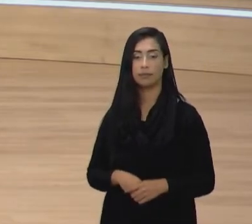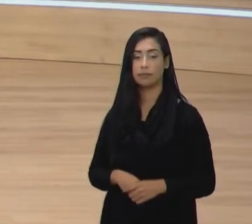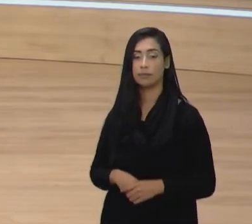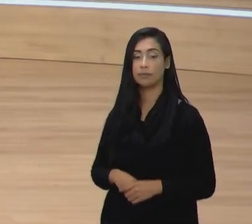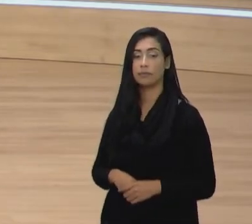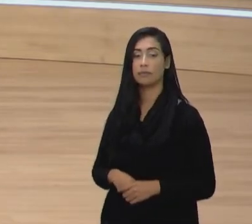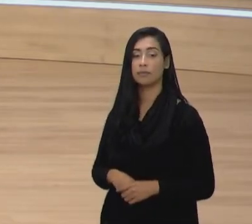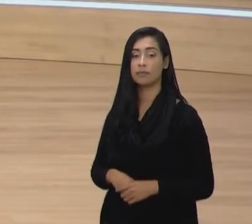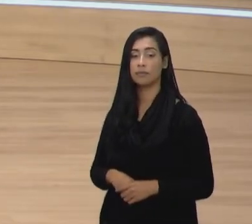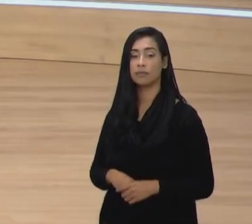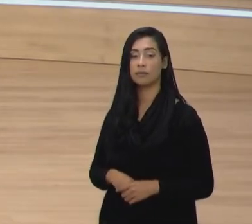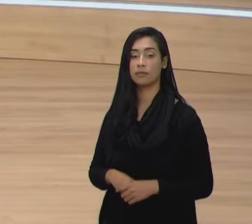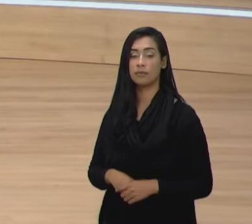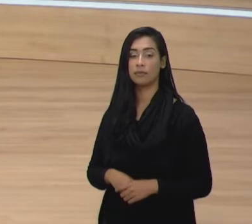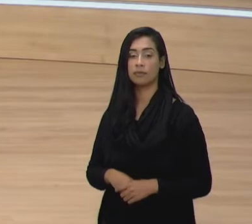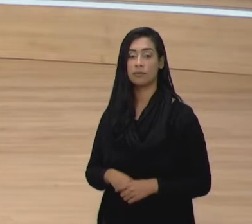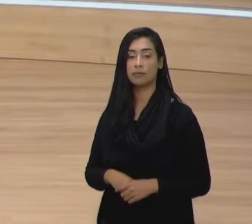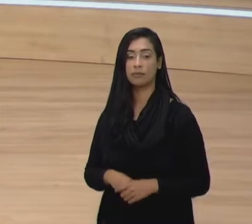Travou. Travo.